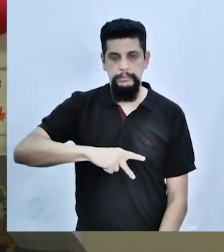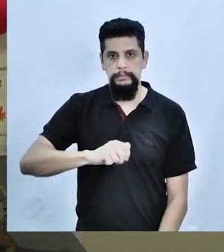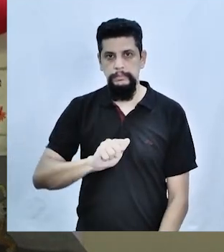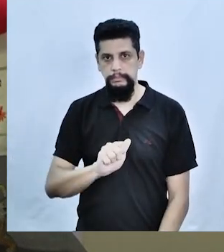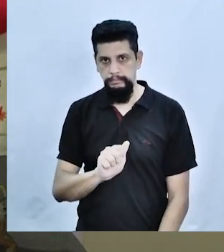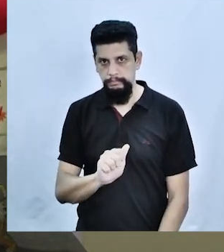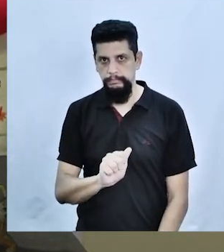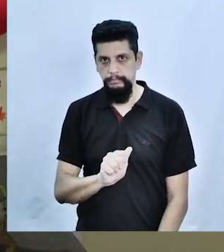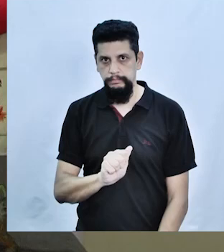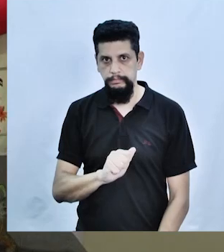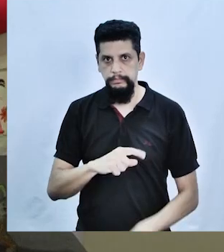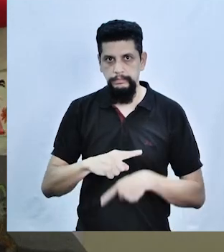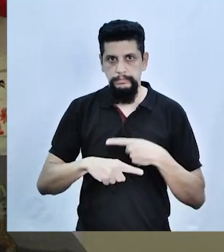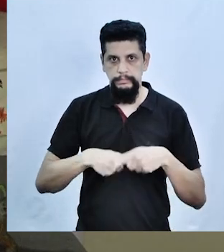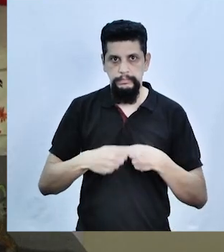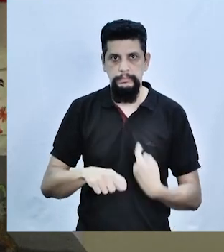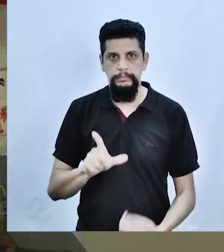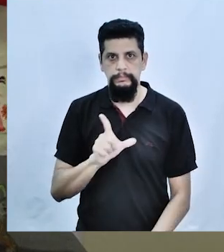pá.